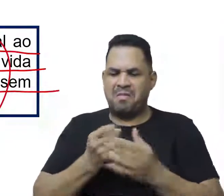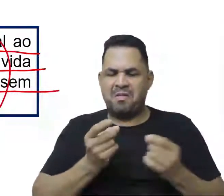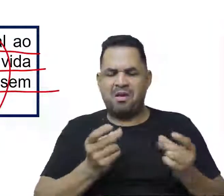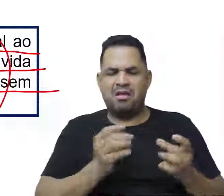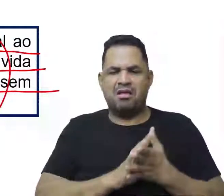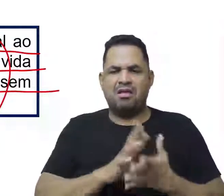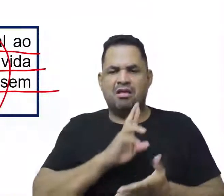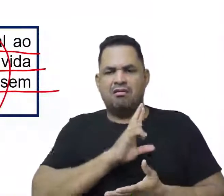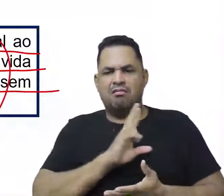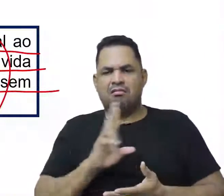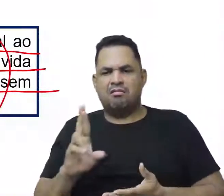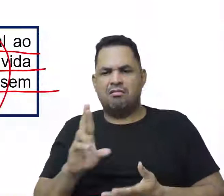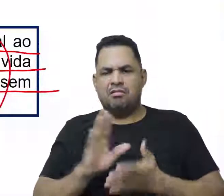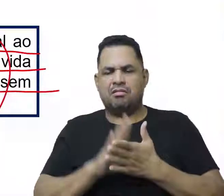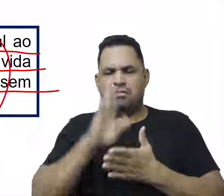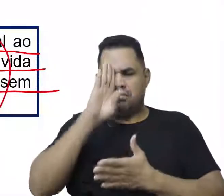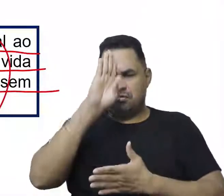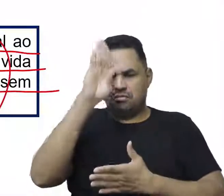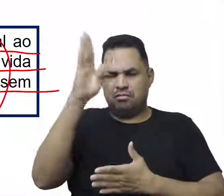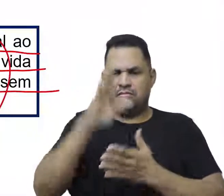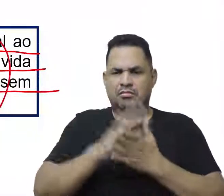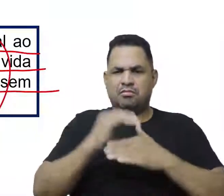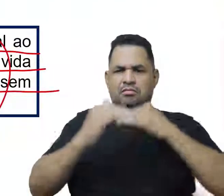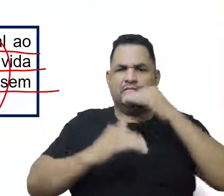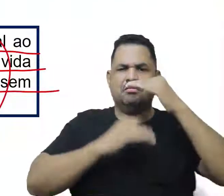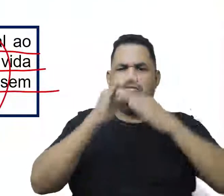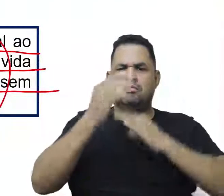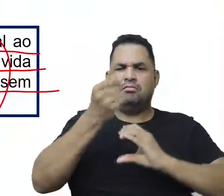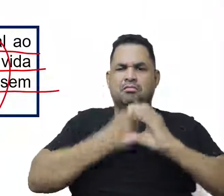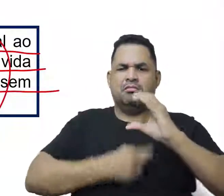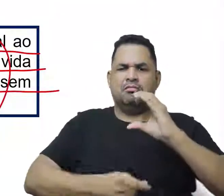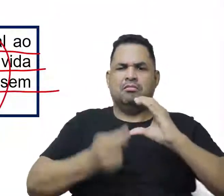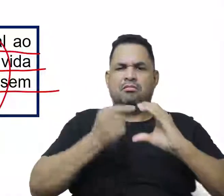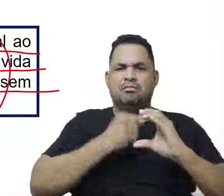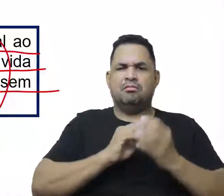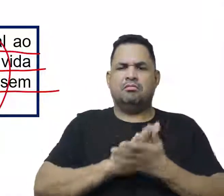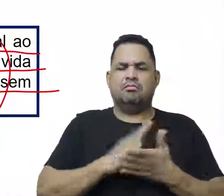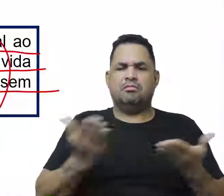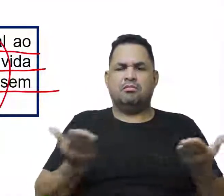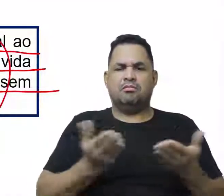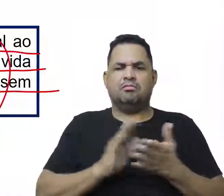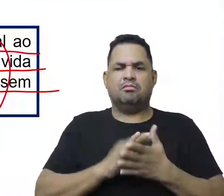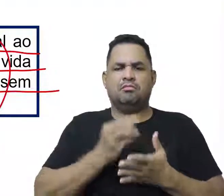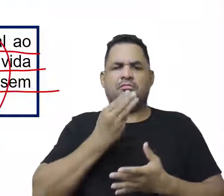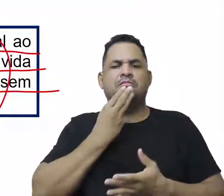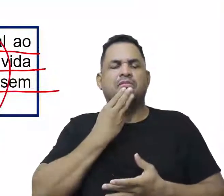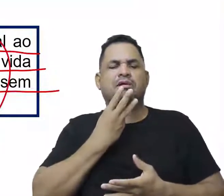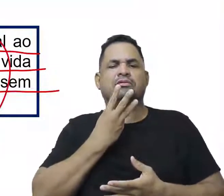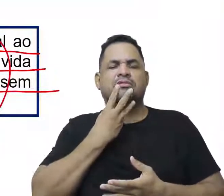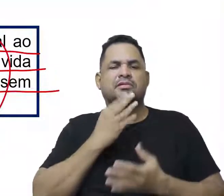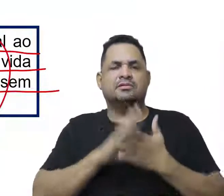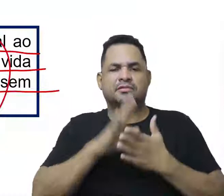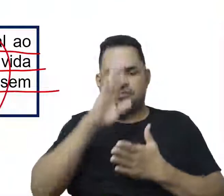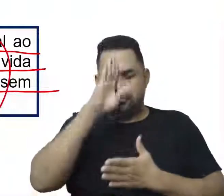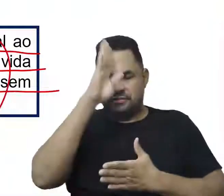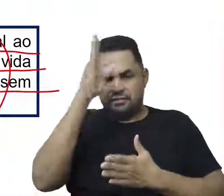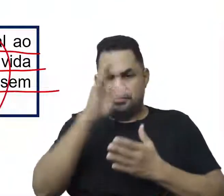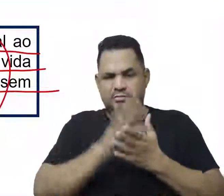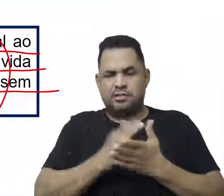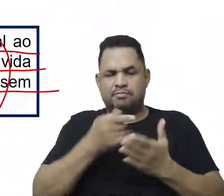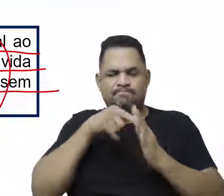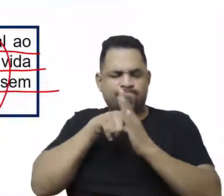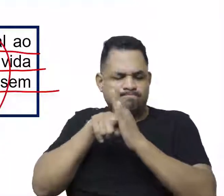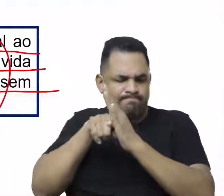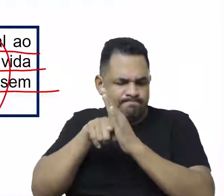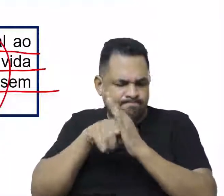religião foi fundamental para o desenvolvimento do capitalismo é isso que o verbo estudou a principal estudo